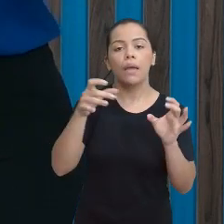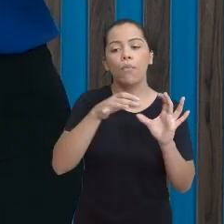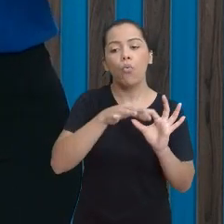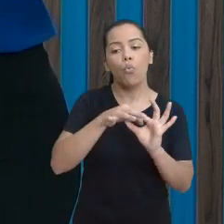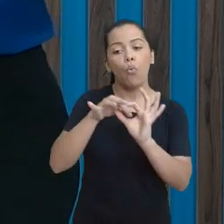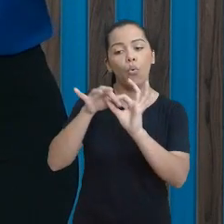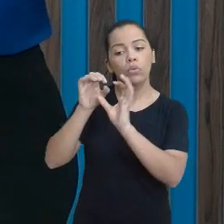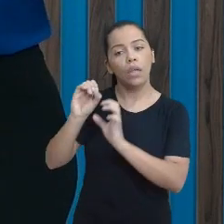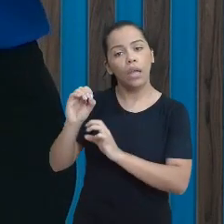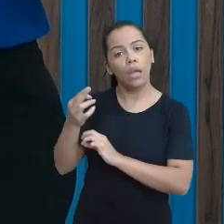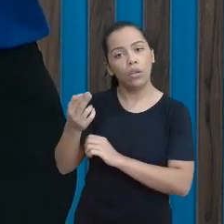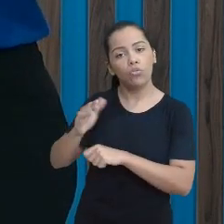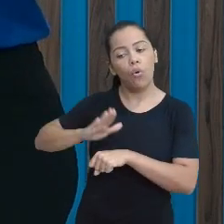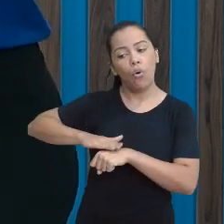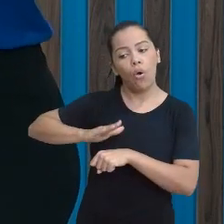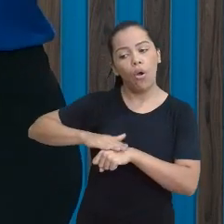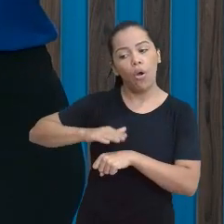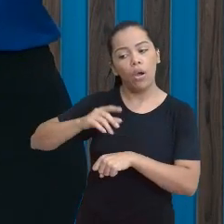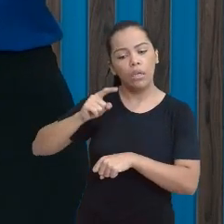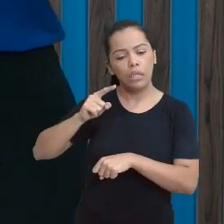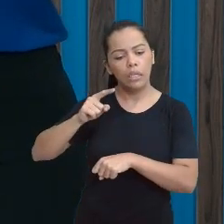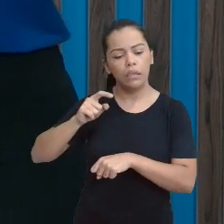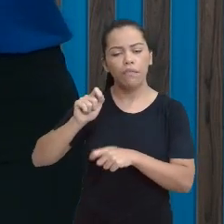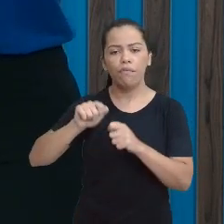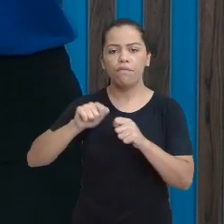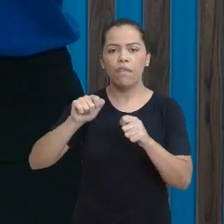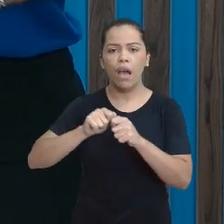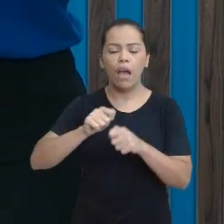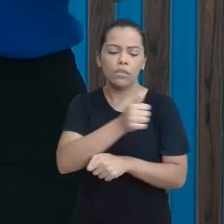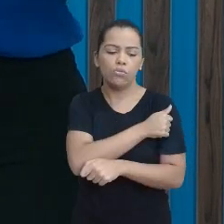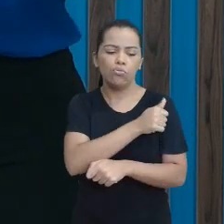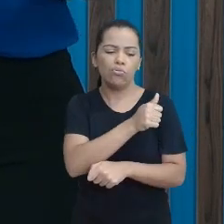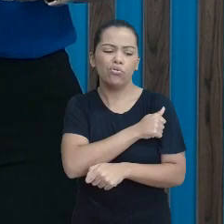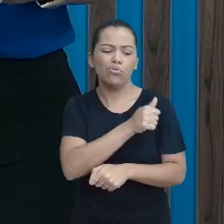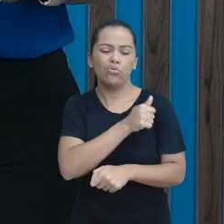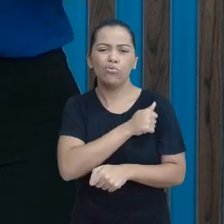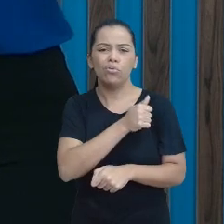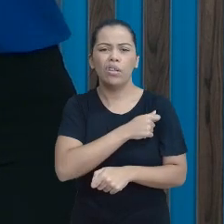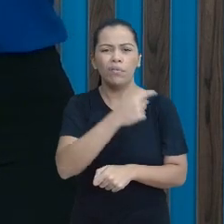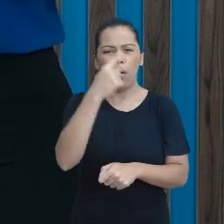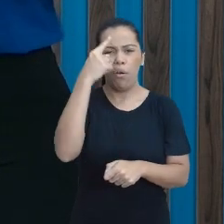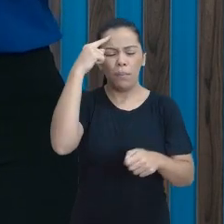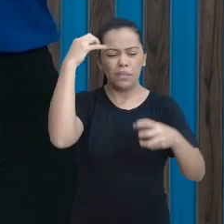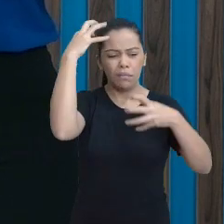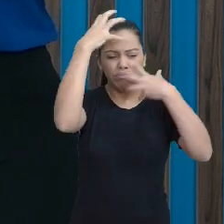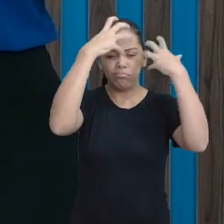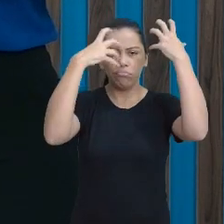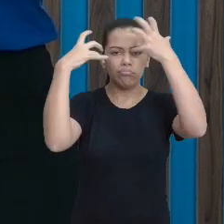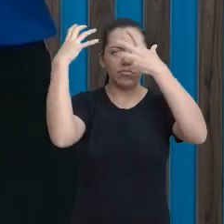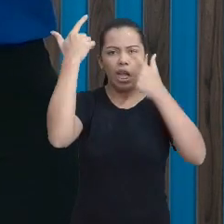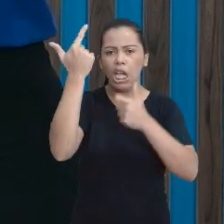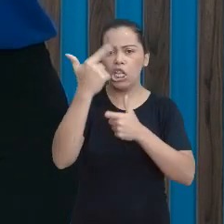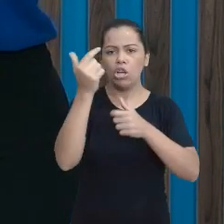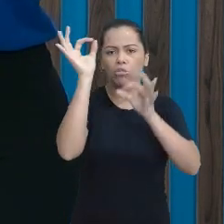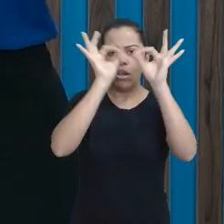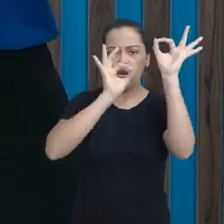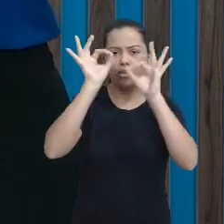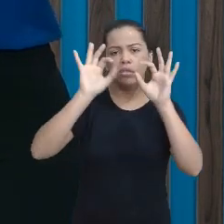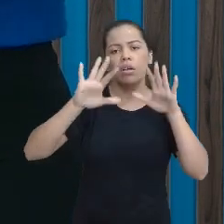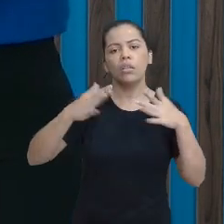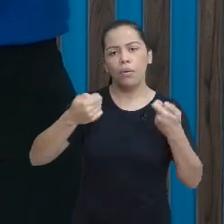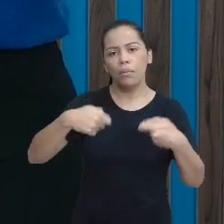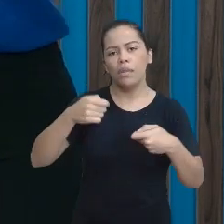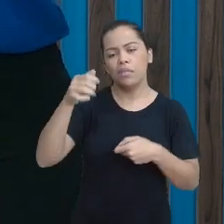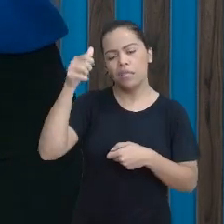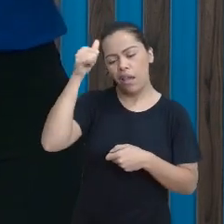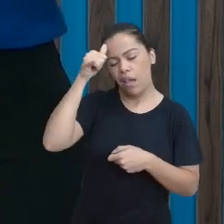possibilita ou desperta ou faz com que o estudante fique propenso a se desorganizar, então a gente precisa evitar que, de fato,